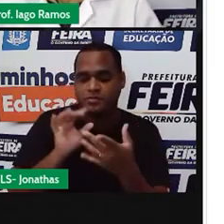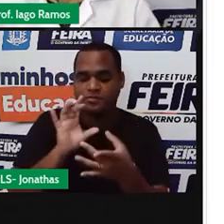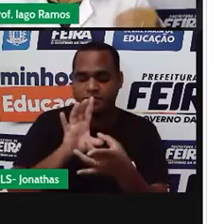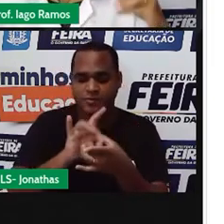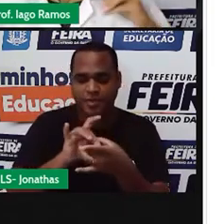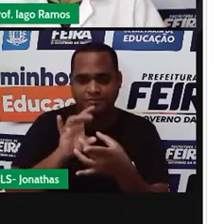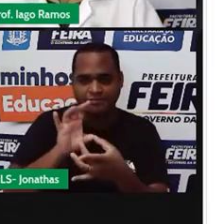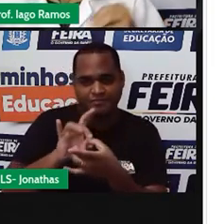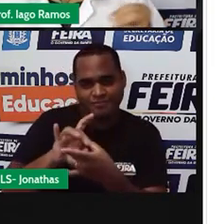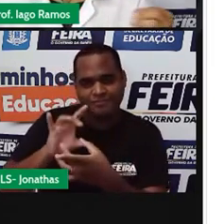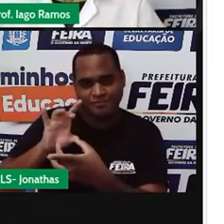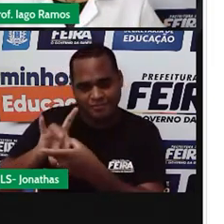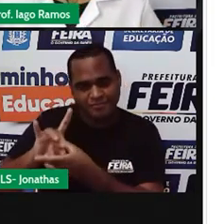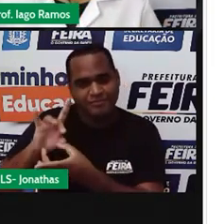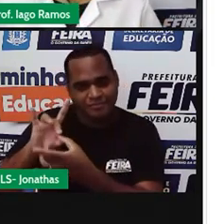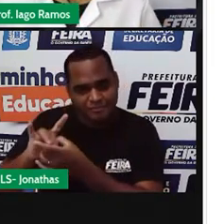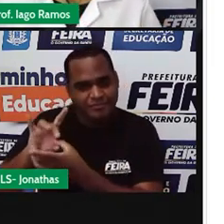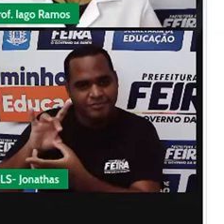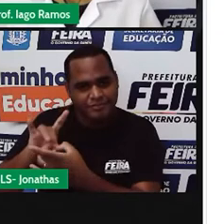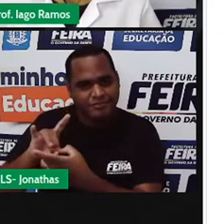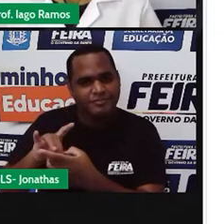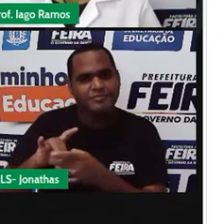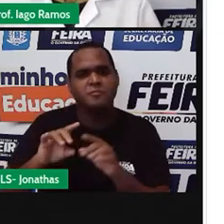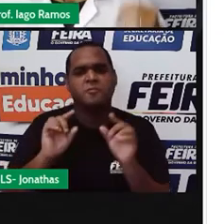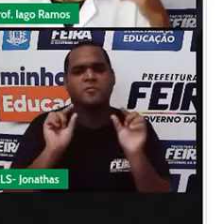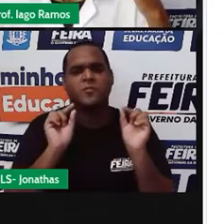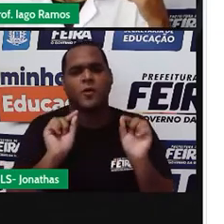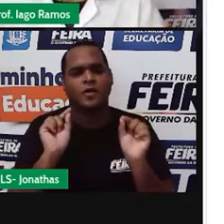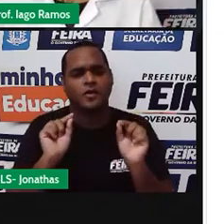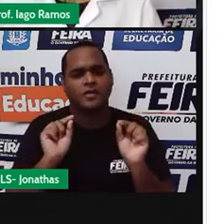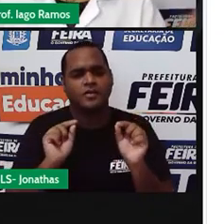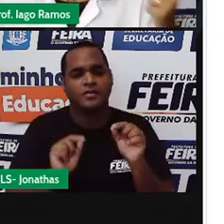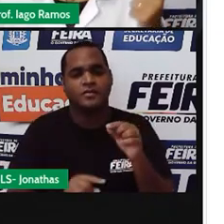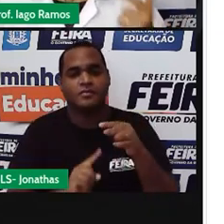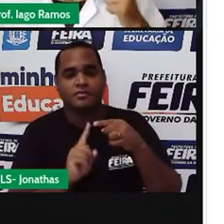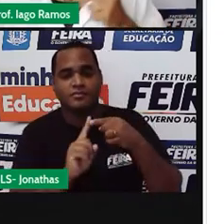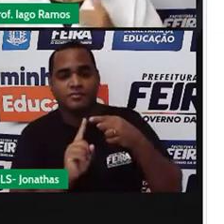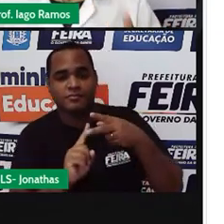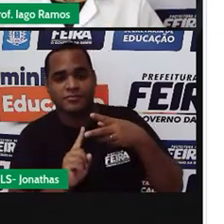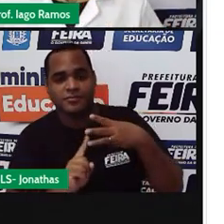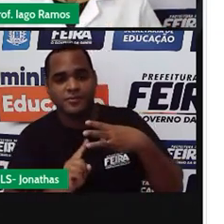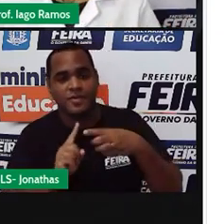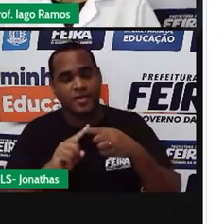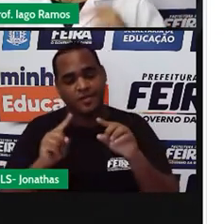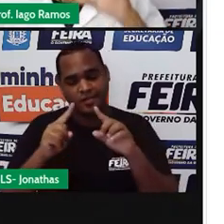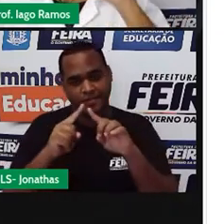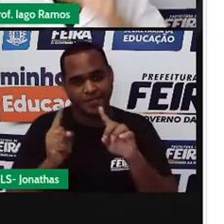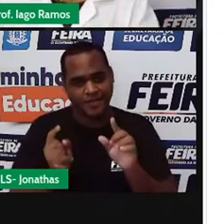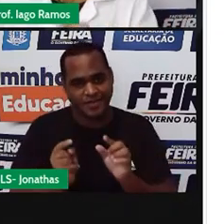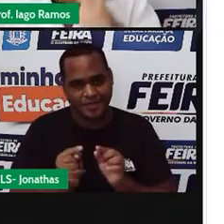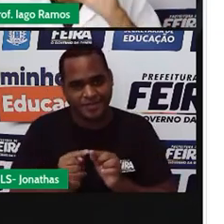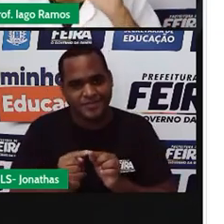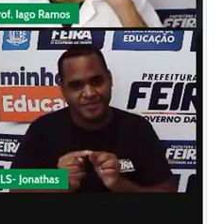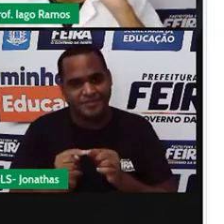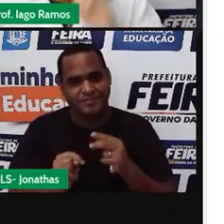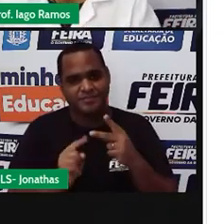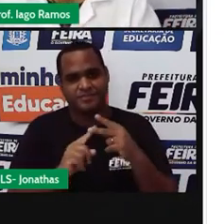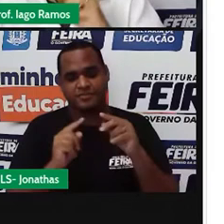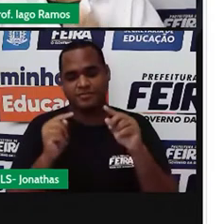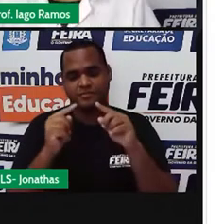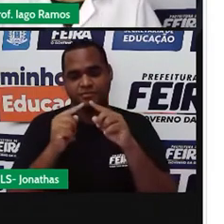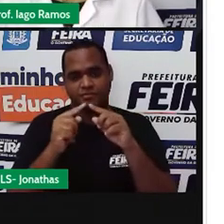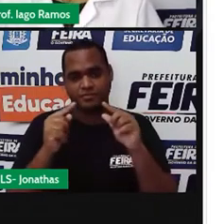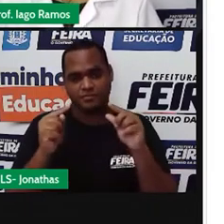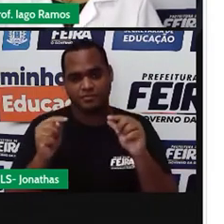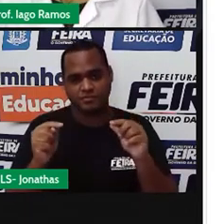se existem sinais de associação parênteses colchetes e Chaves então primeiro o primeiro